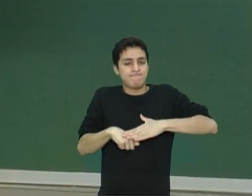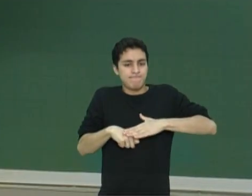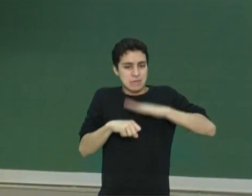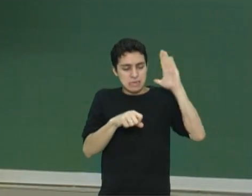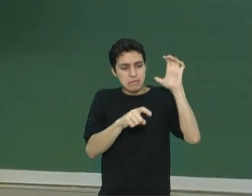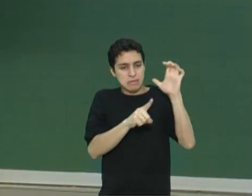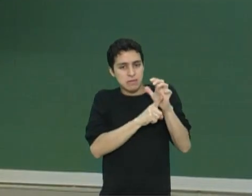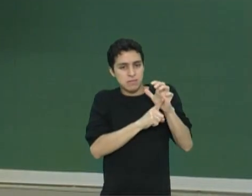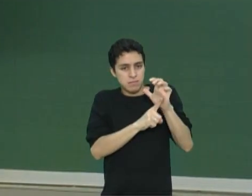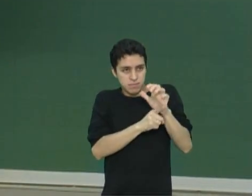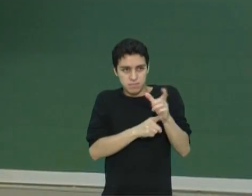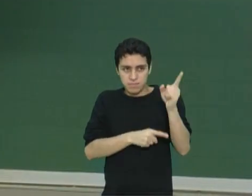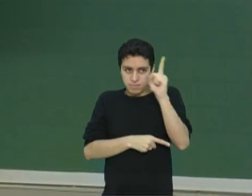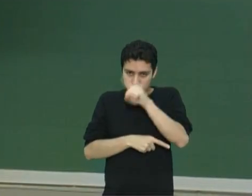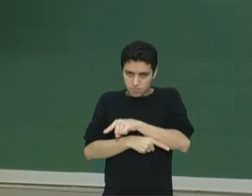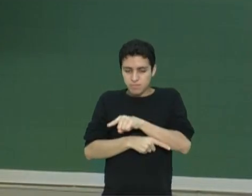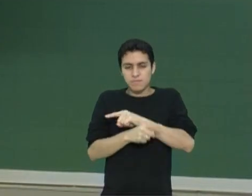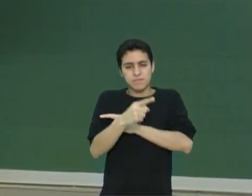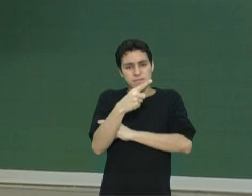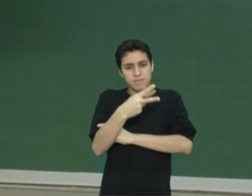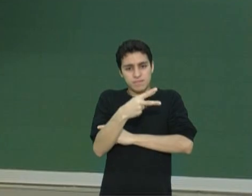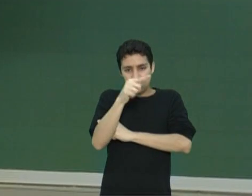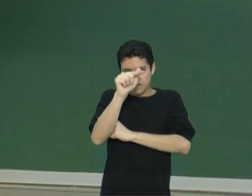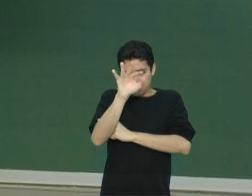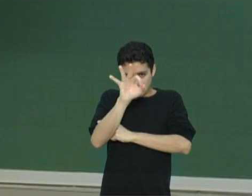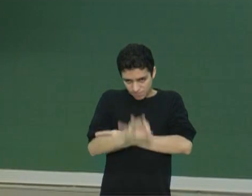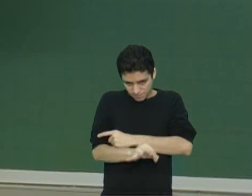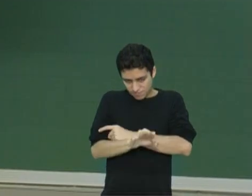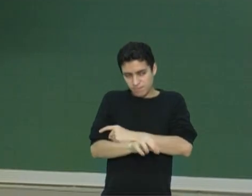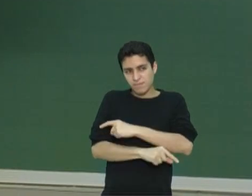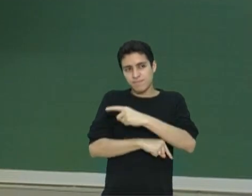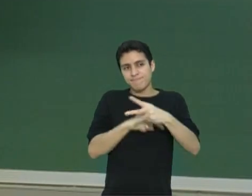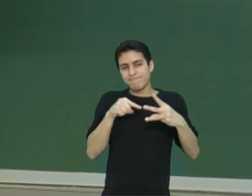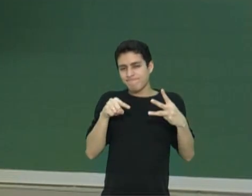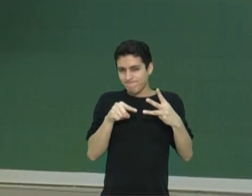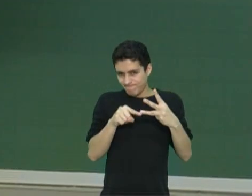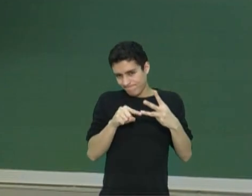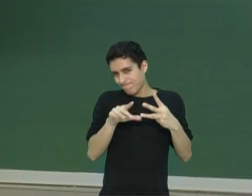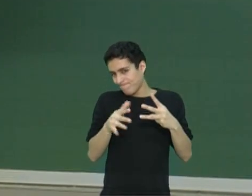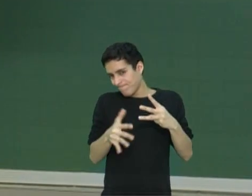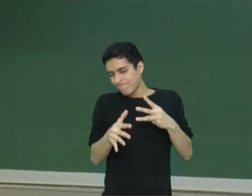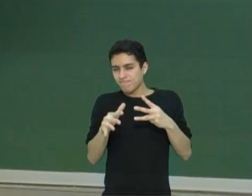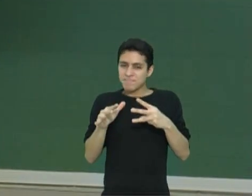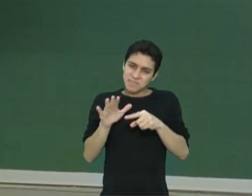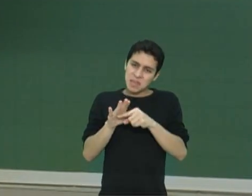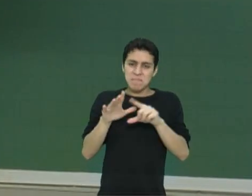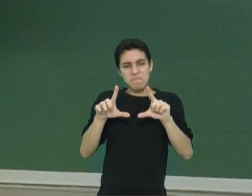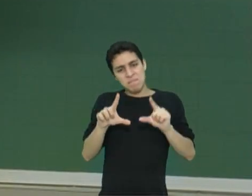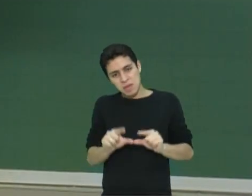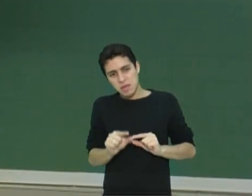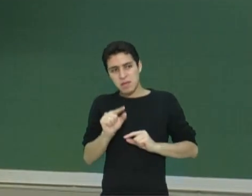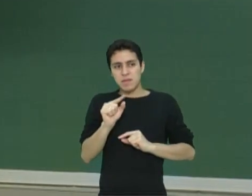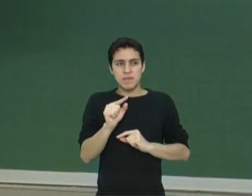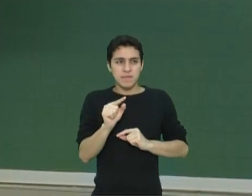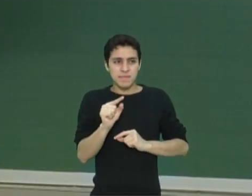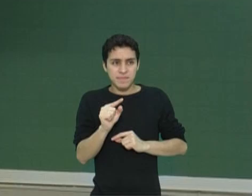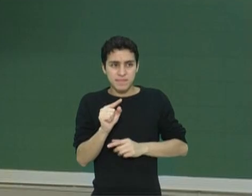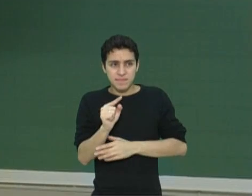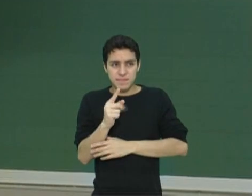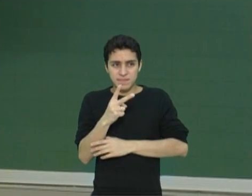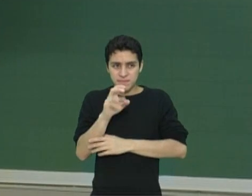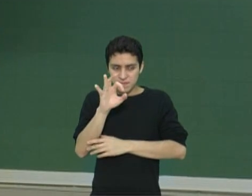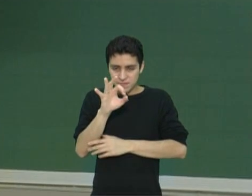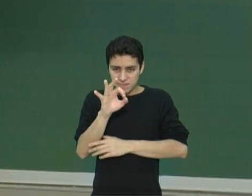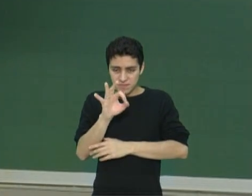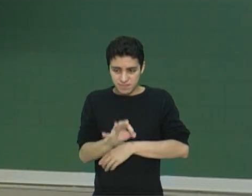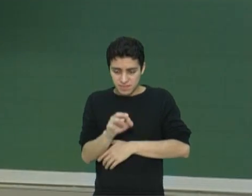maiores depois em menor escala 27 por cento pouquinho menos Impacto negativo a 25 porcento quatro porcento